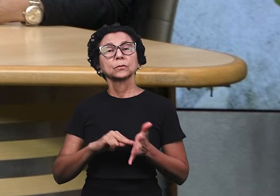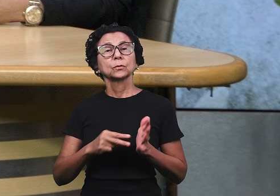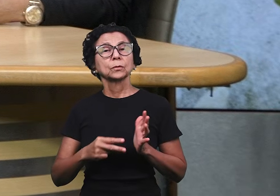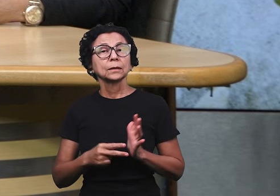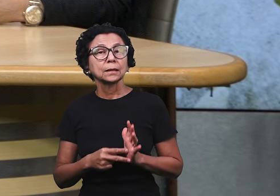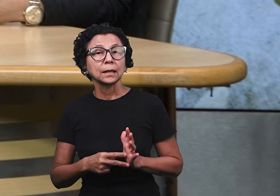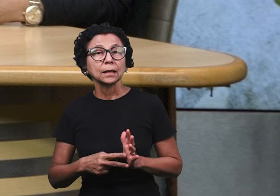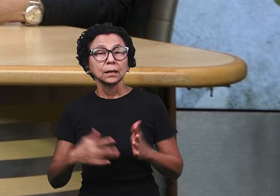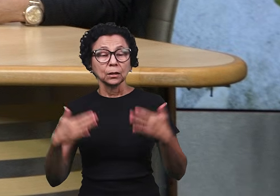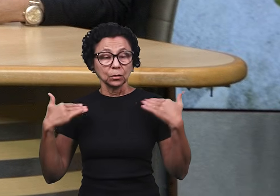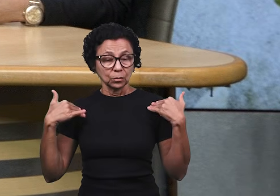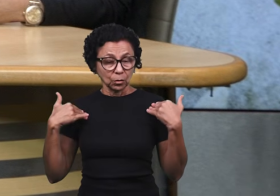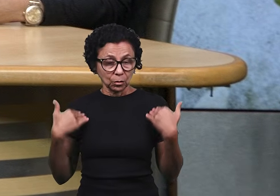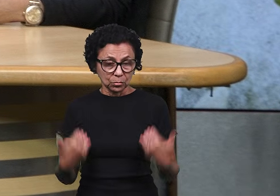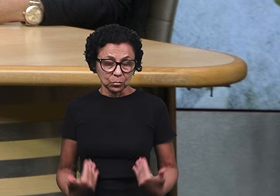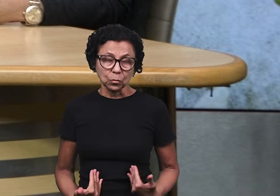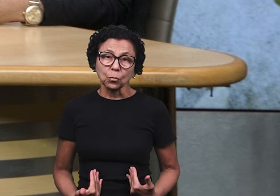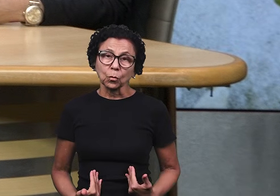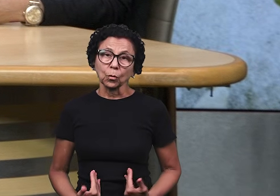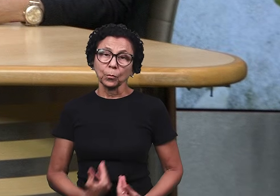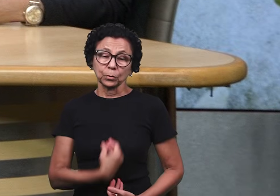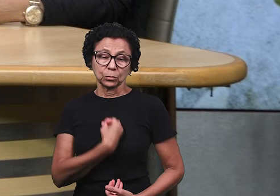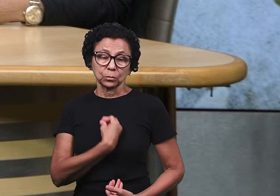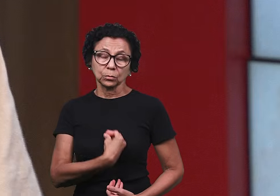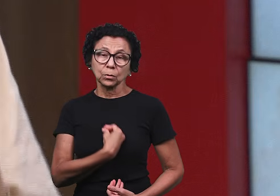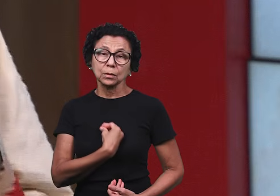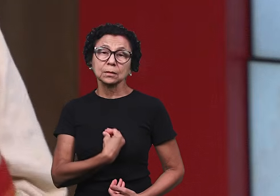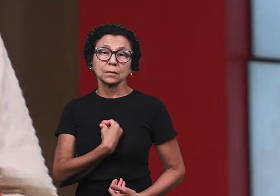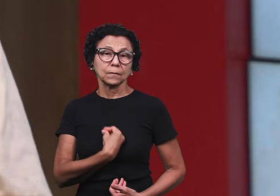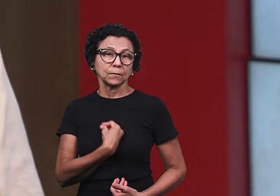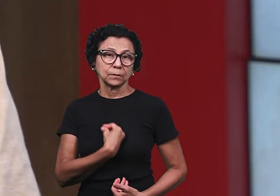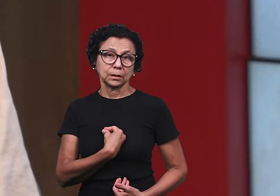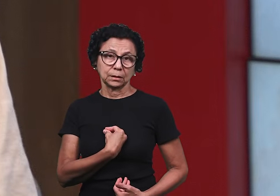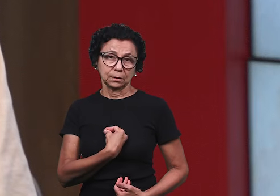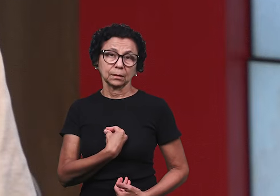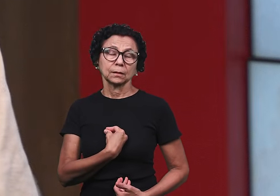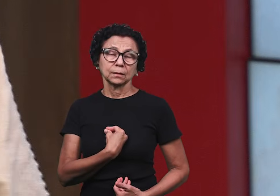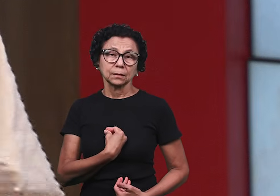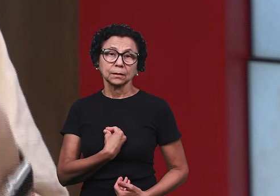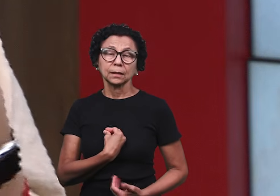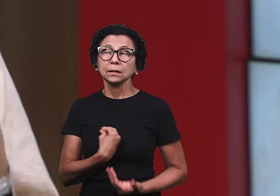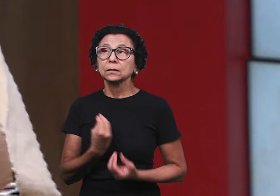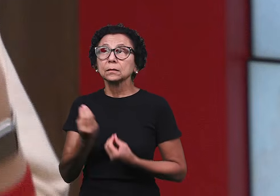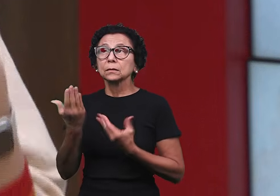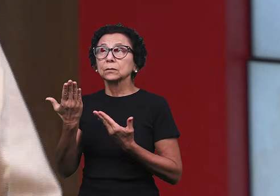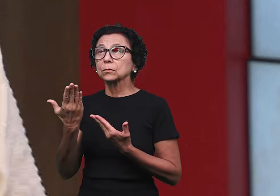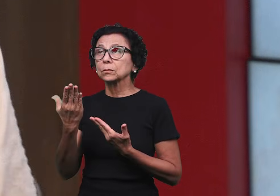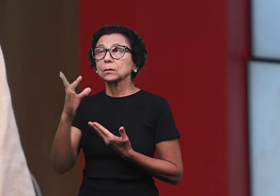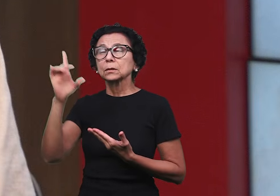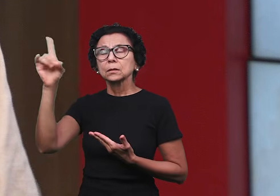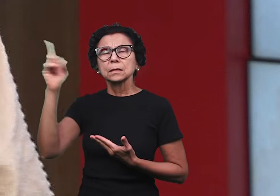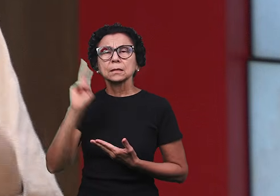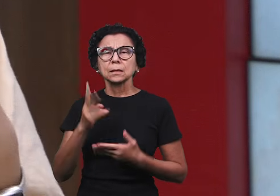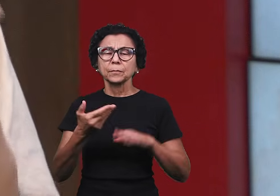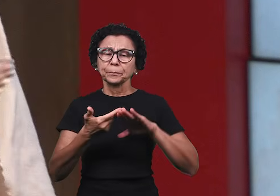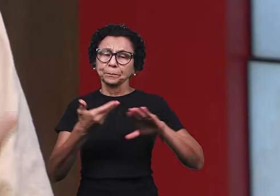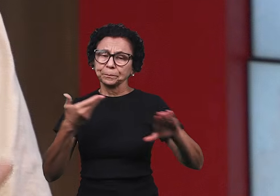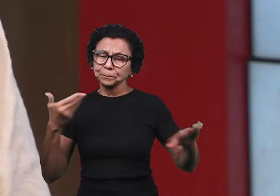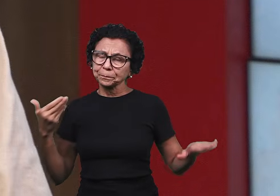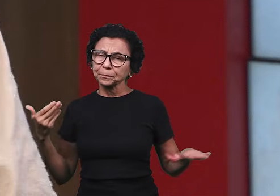nós oferecermos o nosso corpo, a nossa vida, o nosso entendimento, tudo diante de Deus,